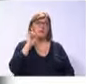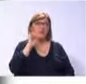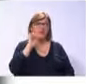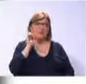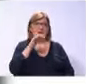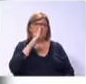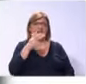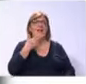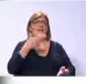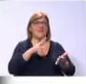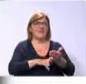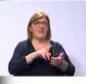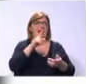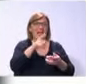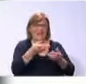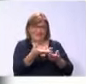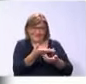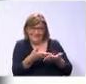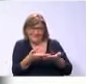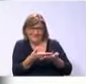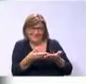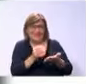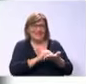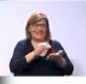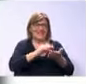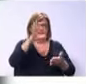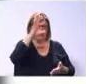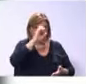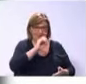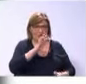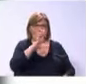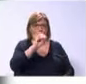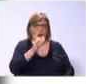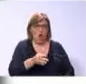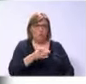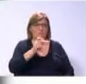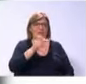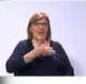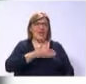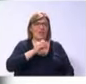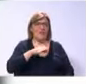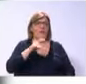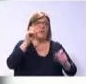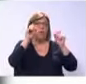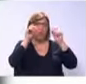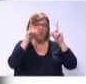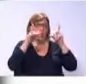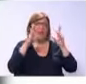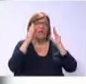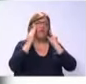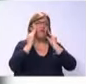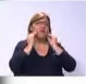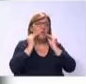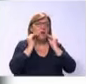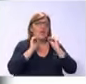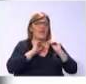é verdade esta promiscuidade entre o secretário de estado o cope estadop faz nos recordar o escândalo do doping